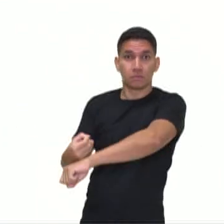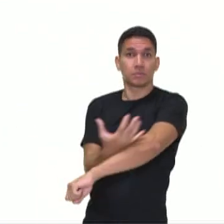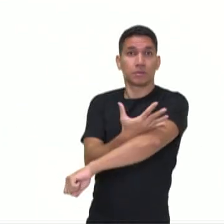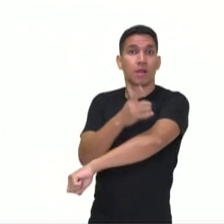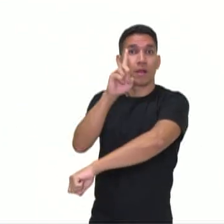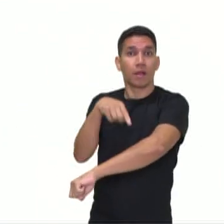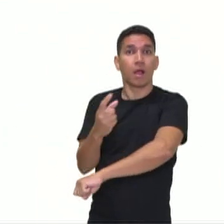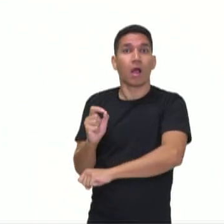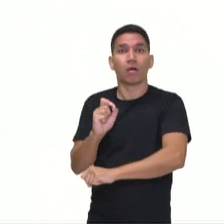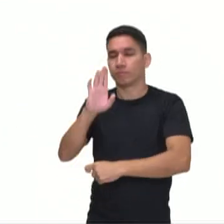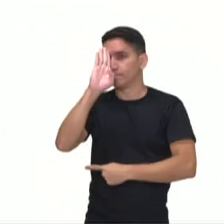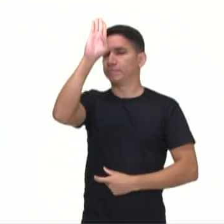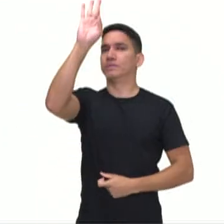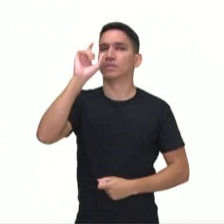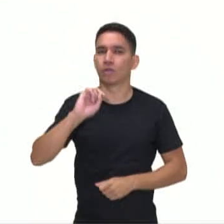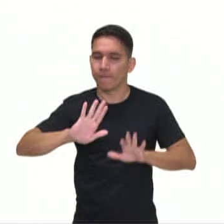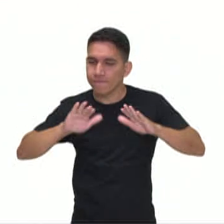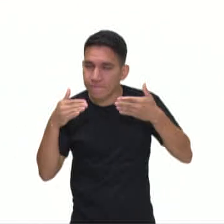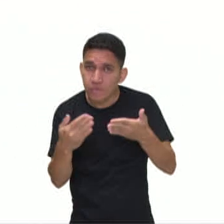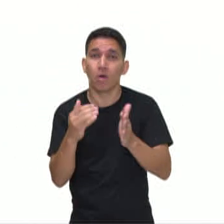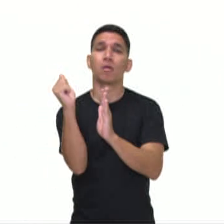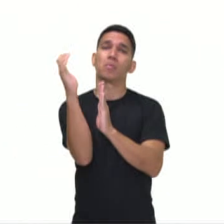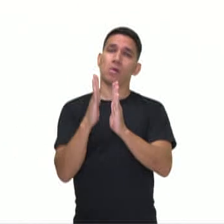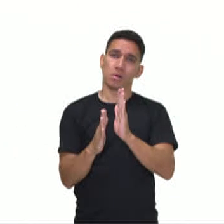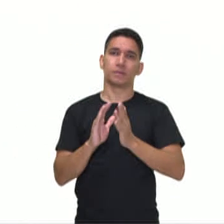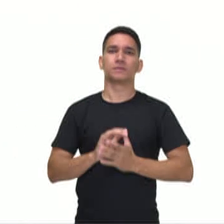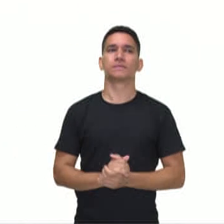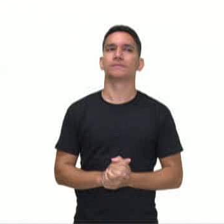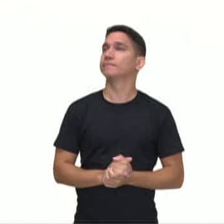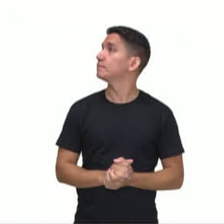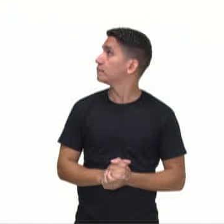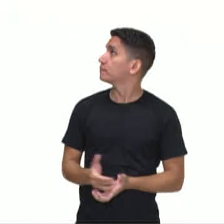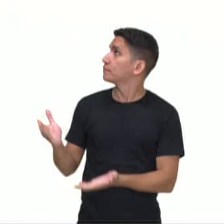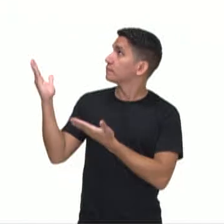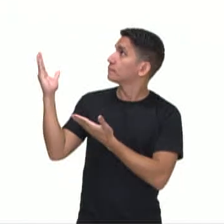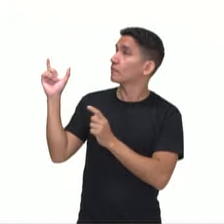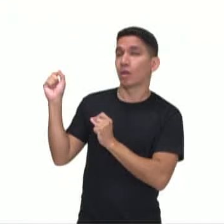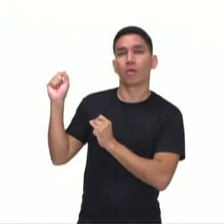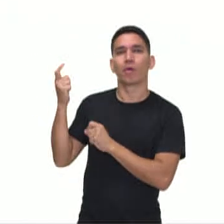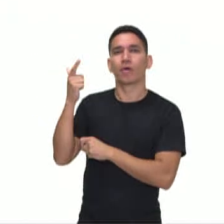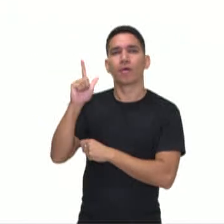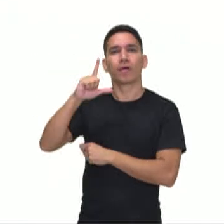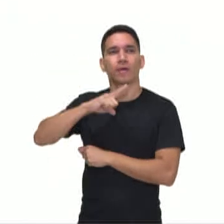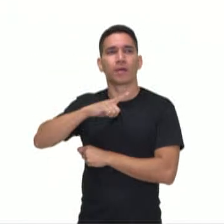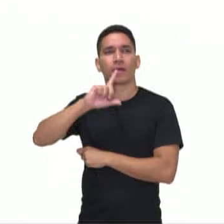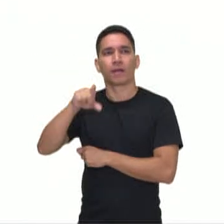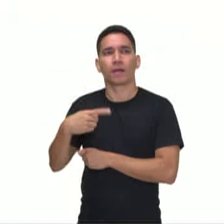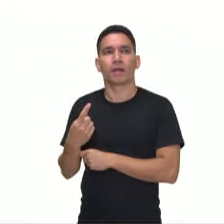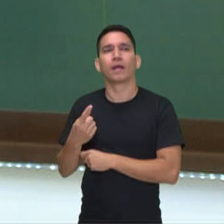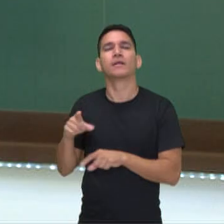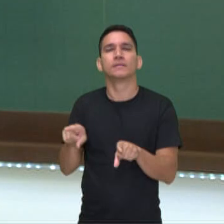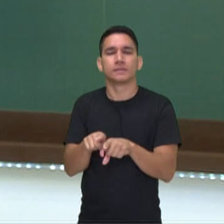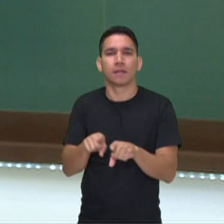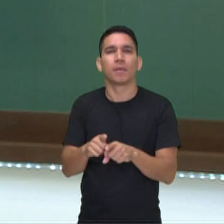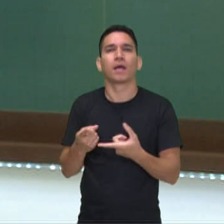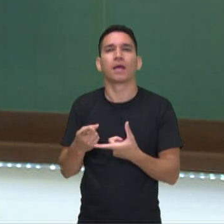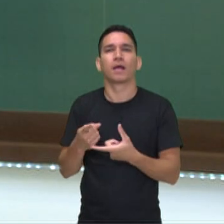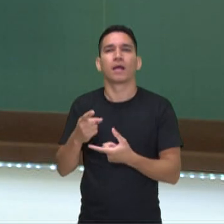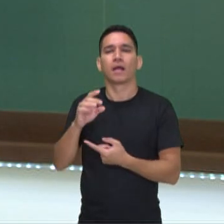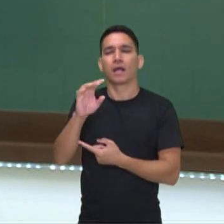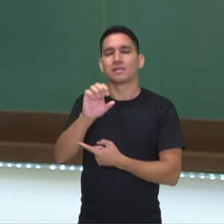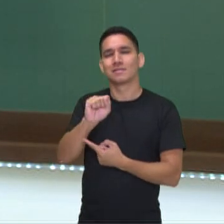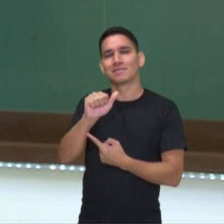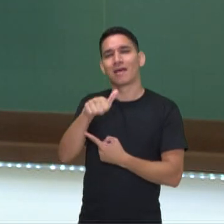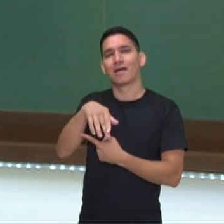é o grande foco do barroco, tá? Então aqui, ó, o Êxito de Santa Teresa de Bernini é uma